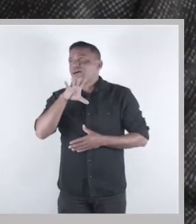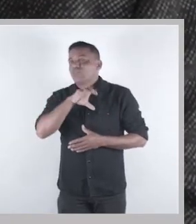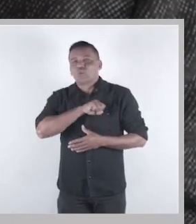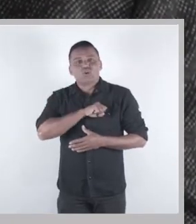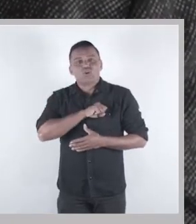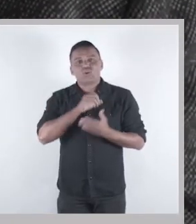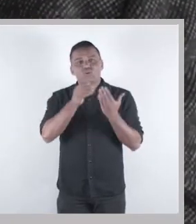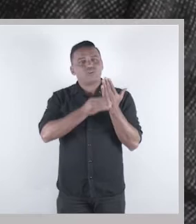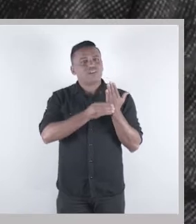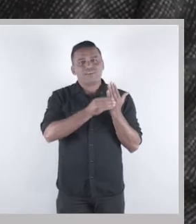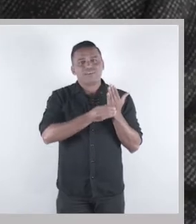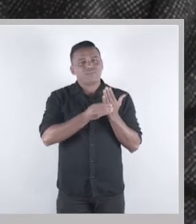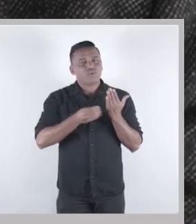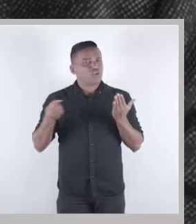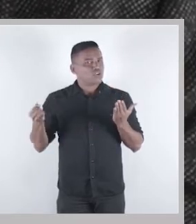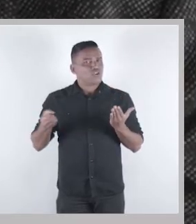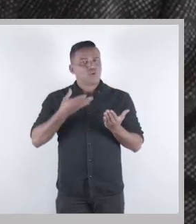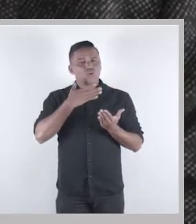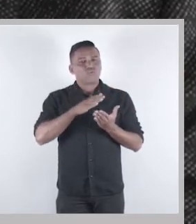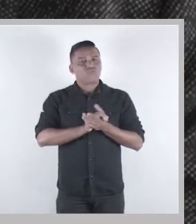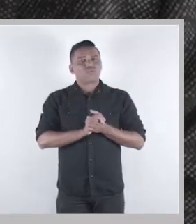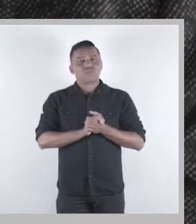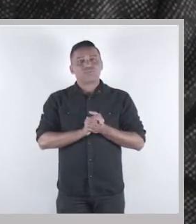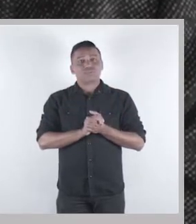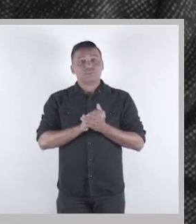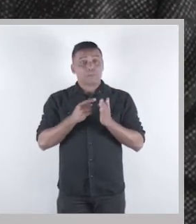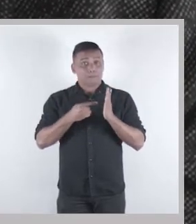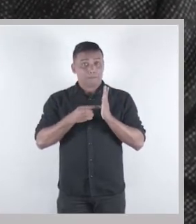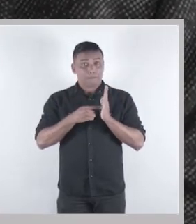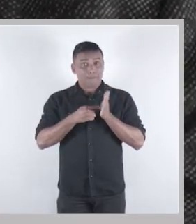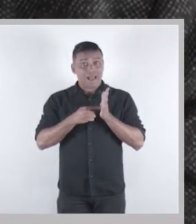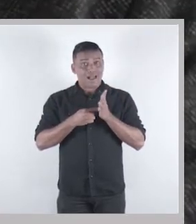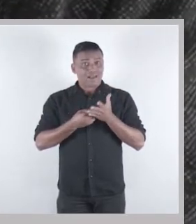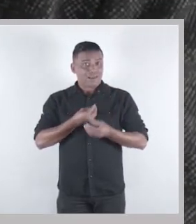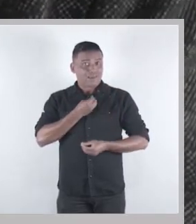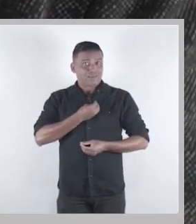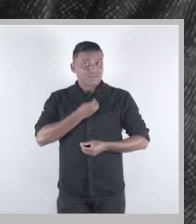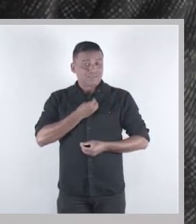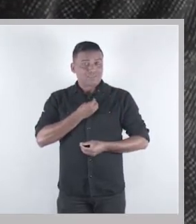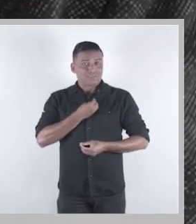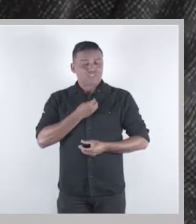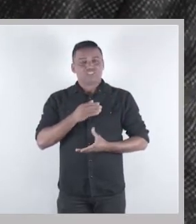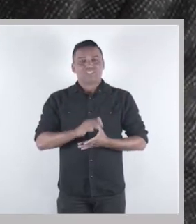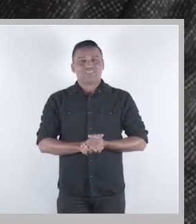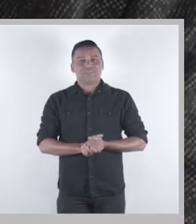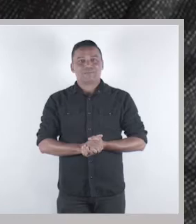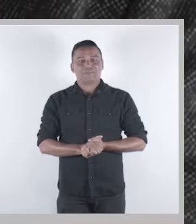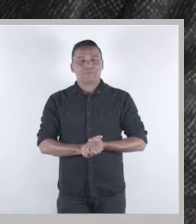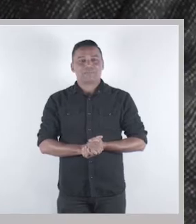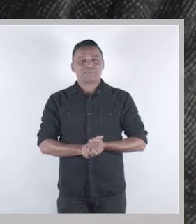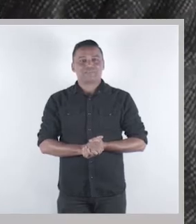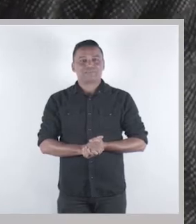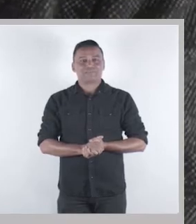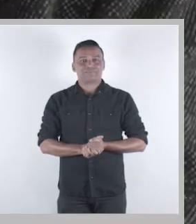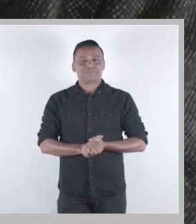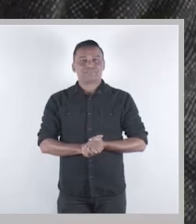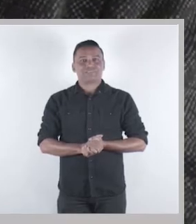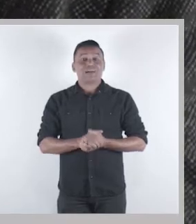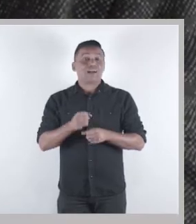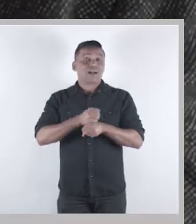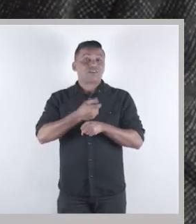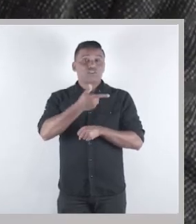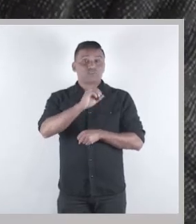desistir que é de 2018 esse esse livro que também ele acabou entrando essa teologia